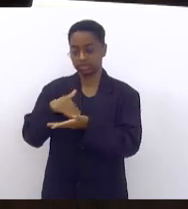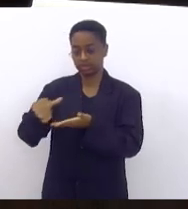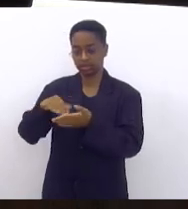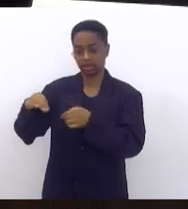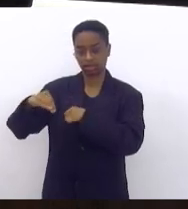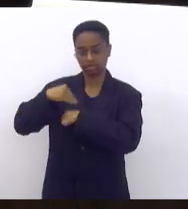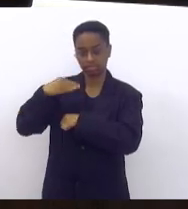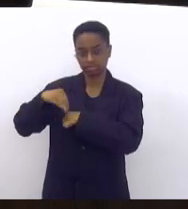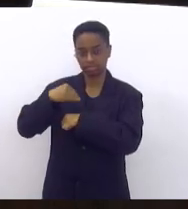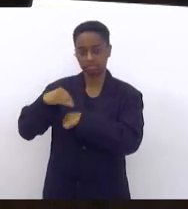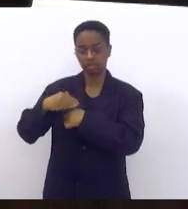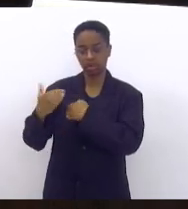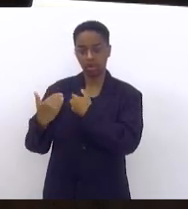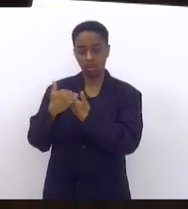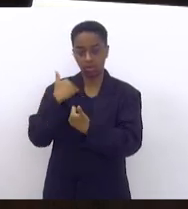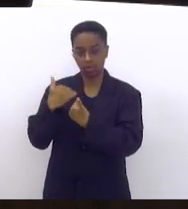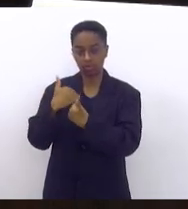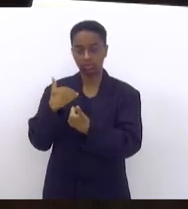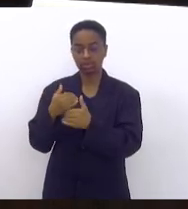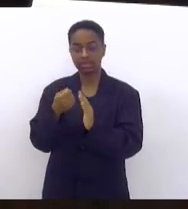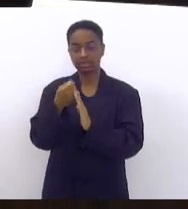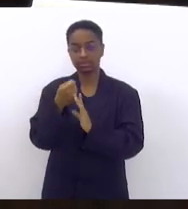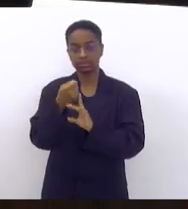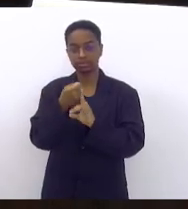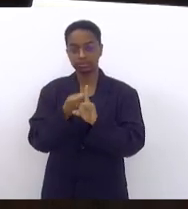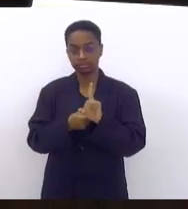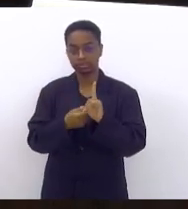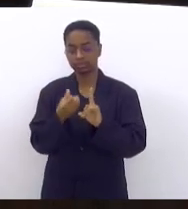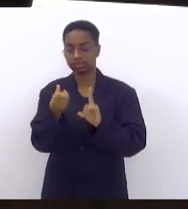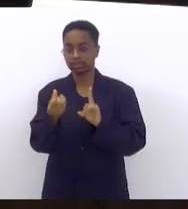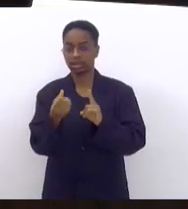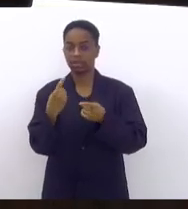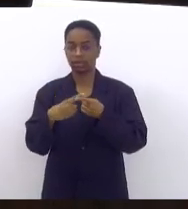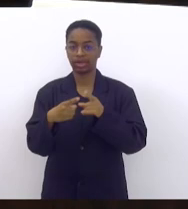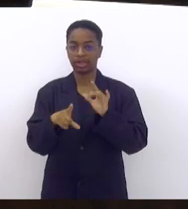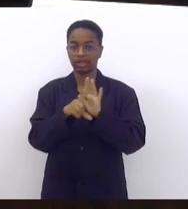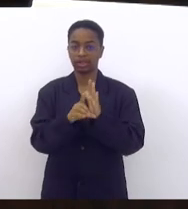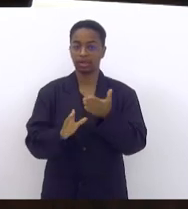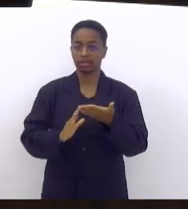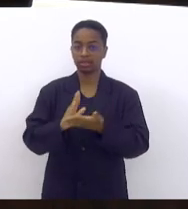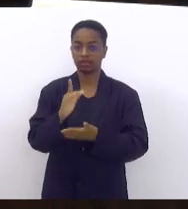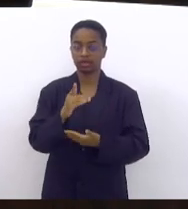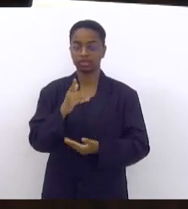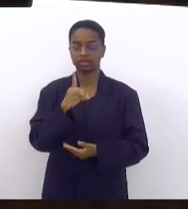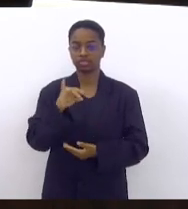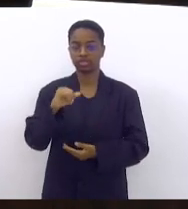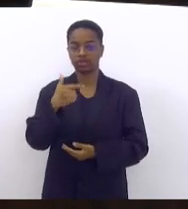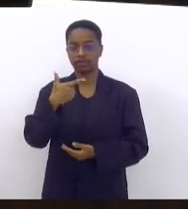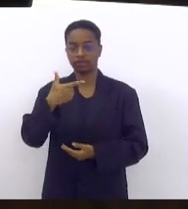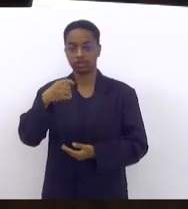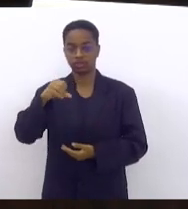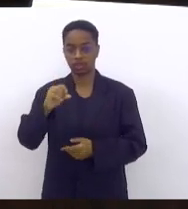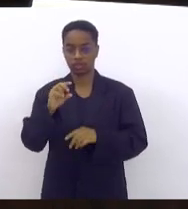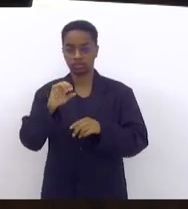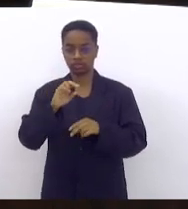ocasião, os 6 meses, considerando que a lei foi aprovada no dia 29 de junho.